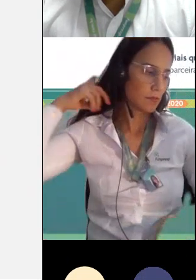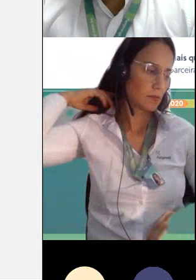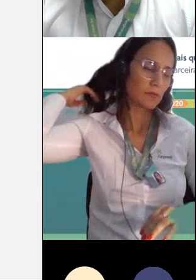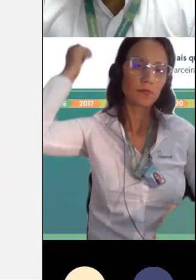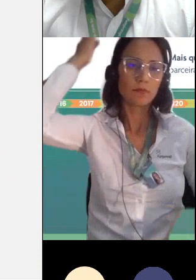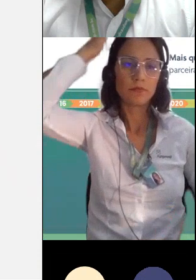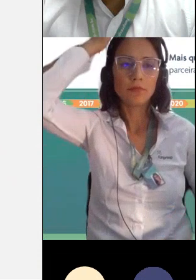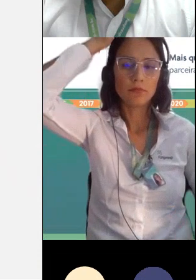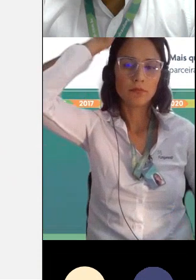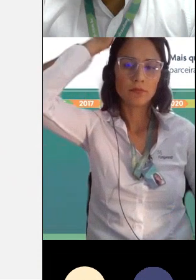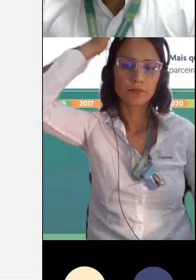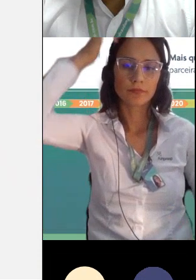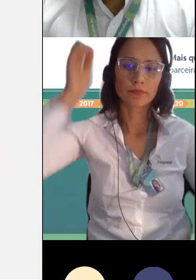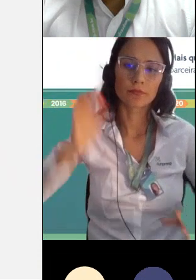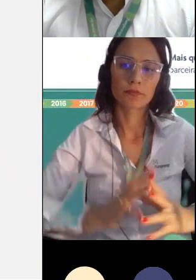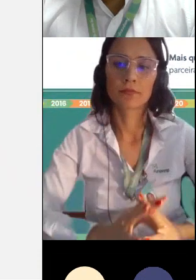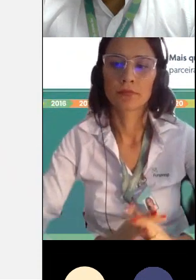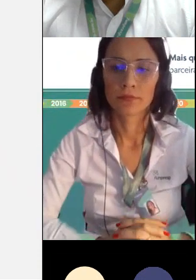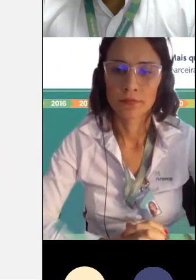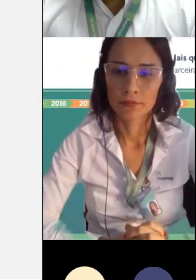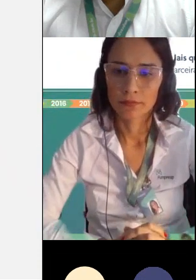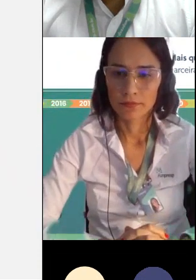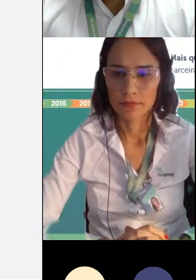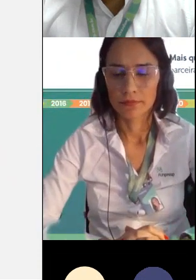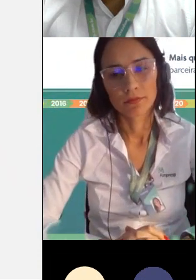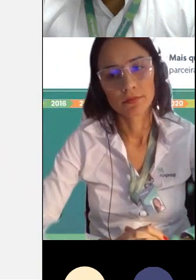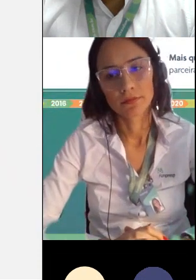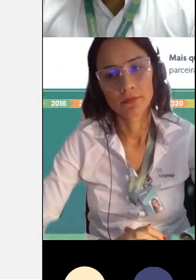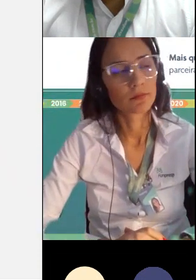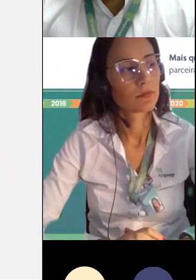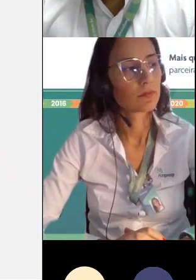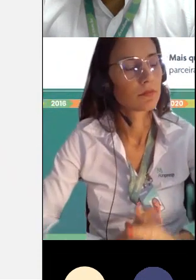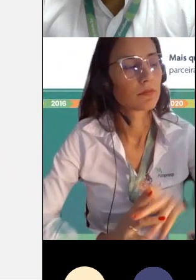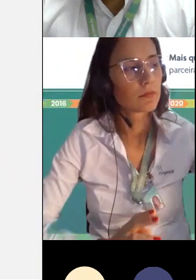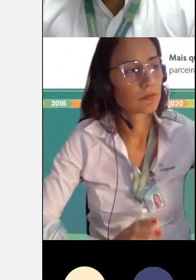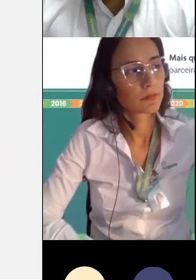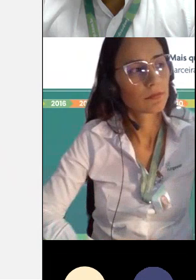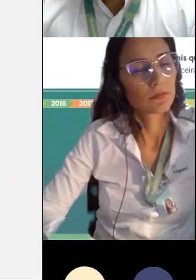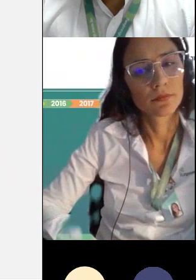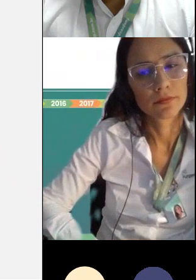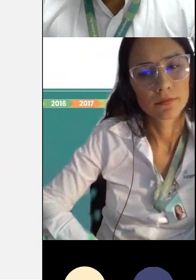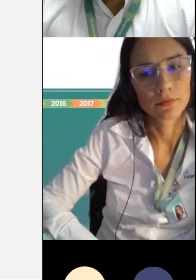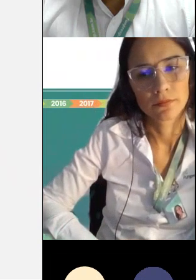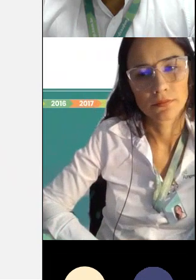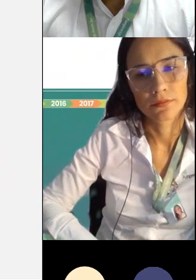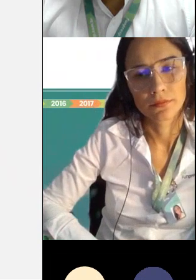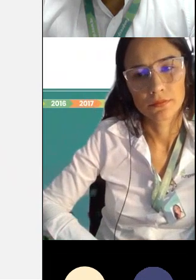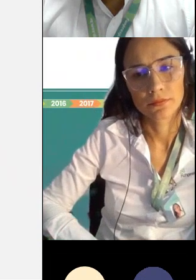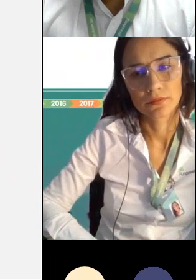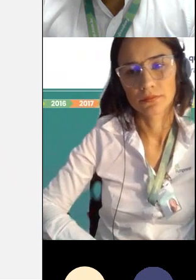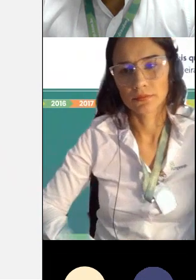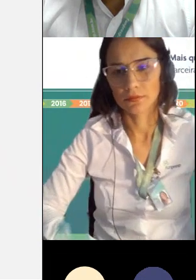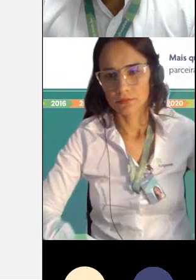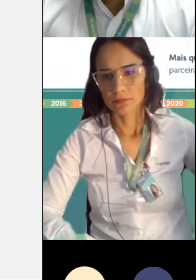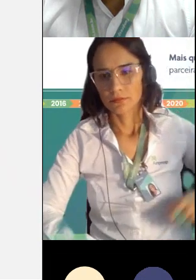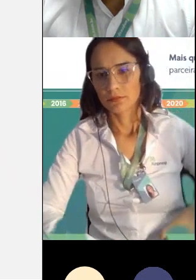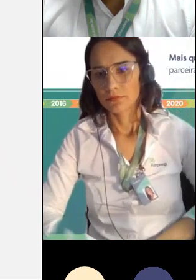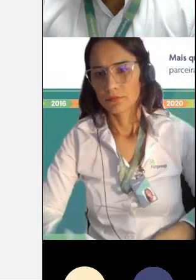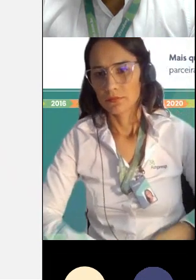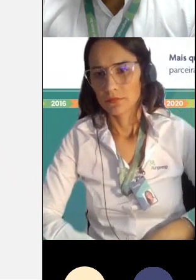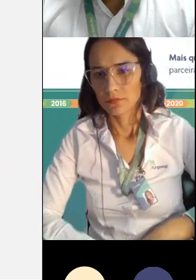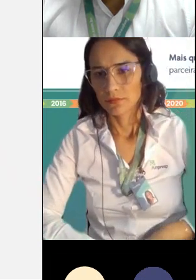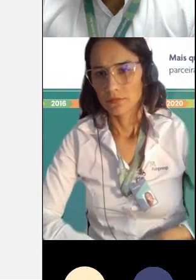você deixa R$9.800 de pensão, considerando 2 beneficiários. É uma redução de